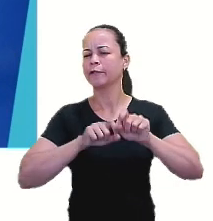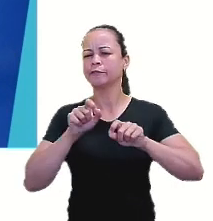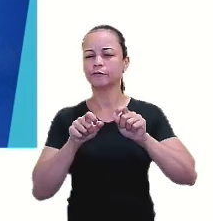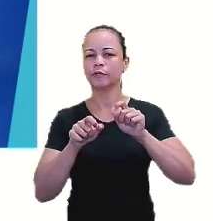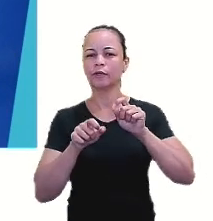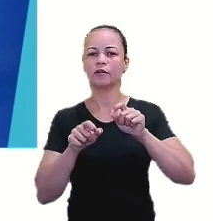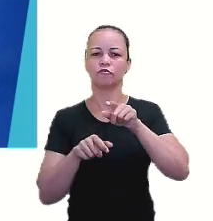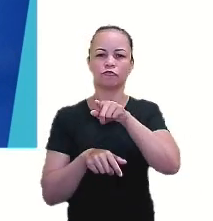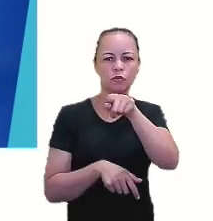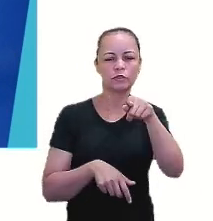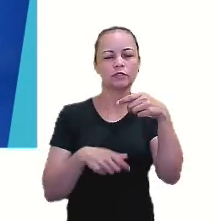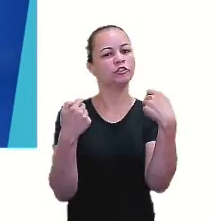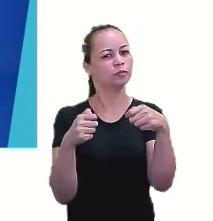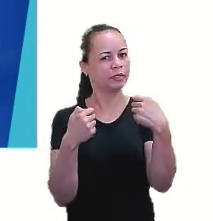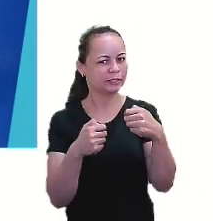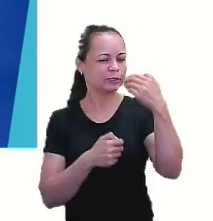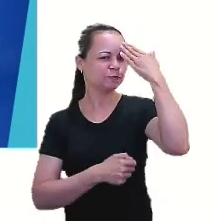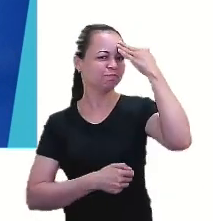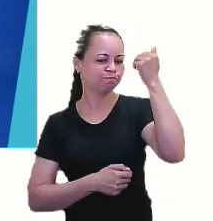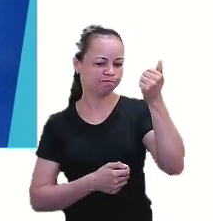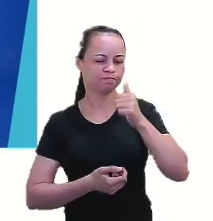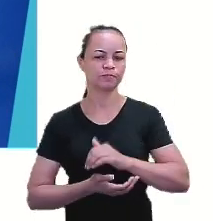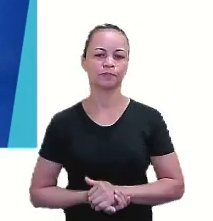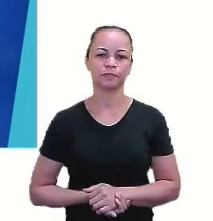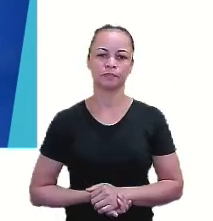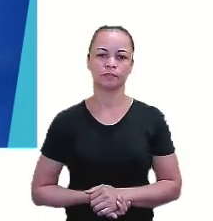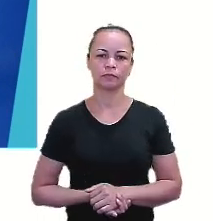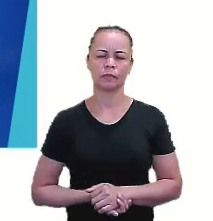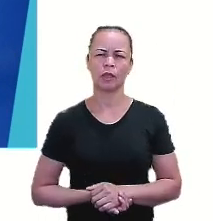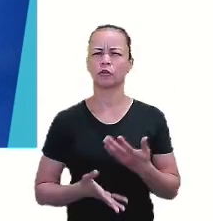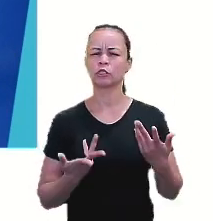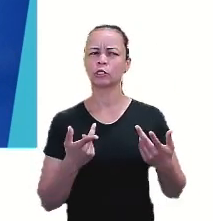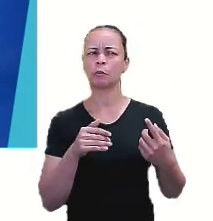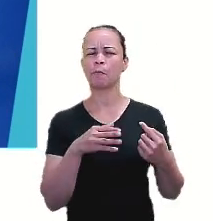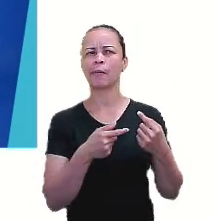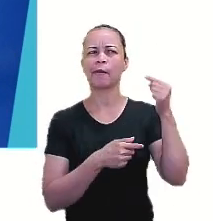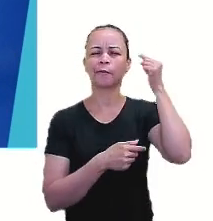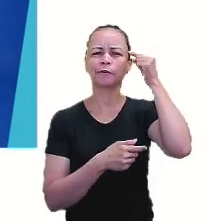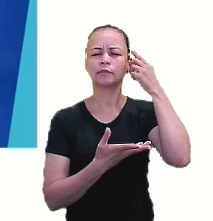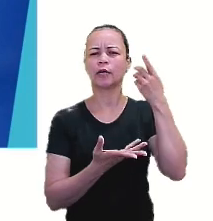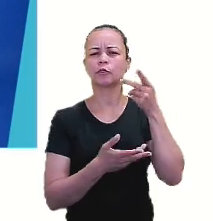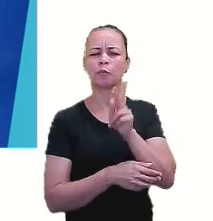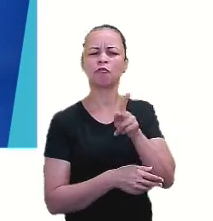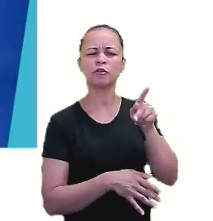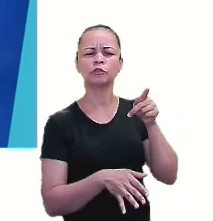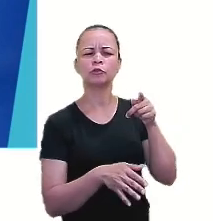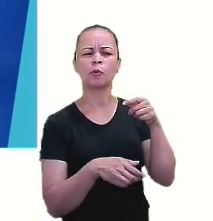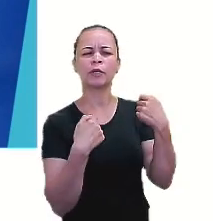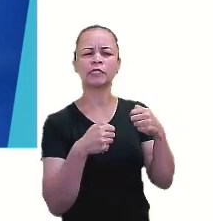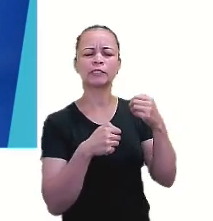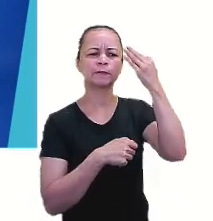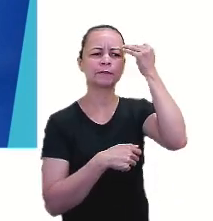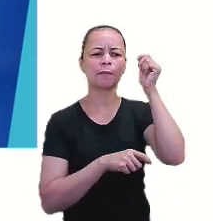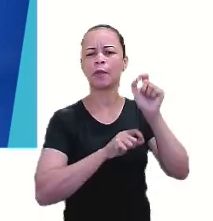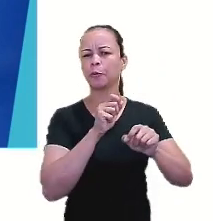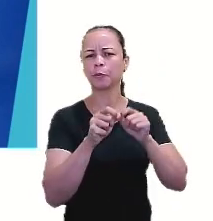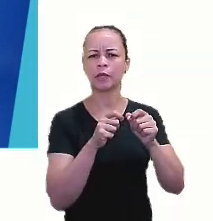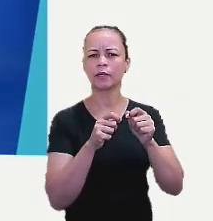você precisa saber. Talvez você esteja se perguntando, mas Aprígio, o que é que eu preciso saber depois de todas essas